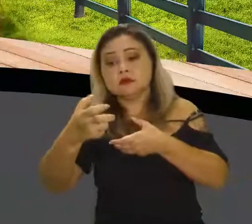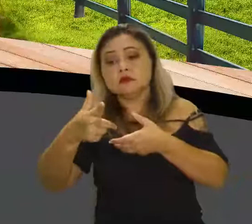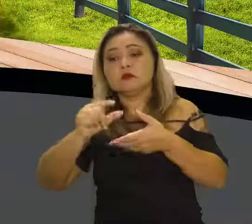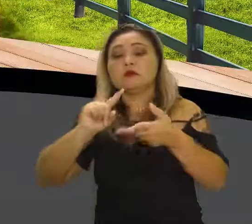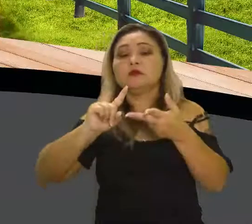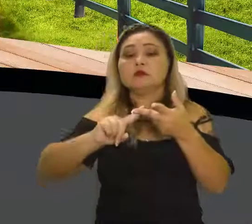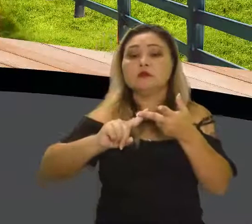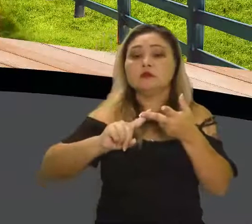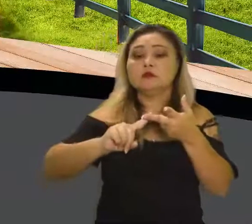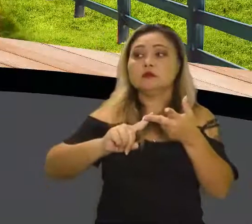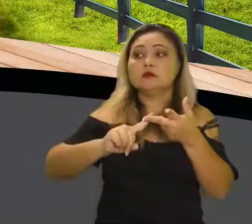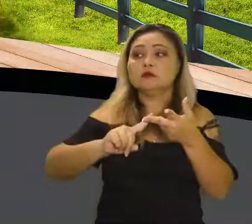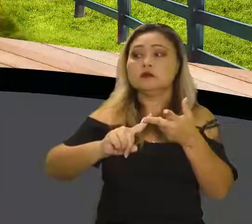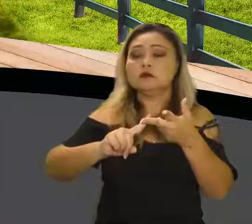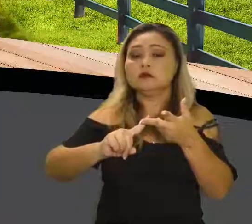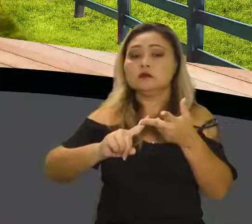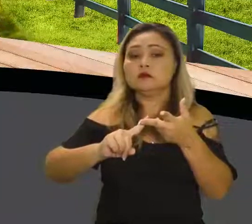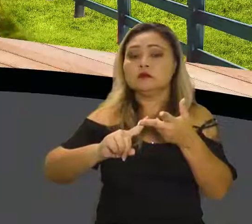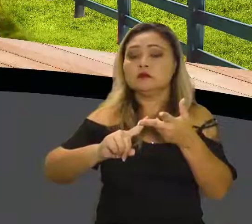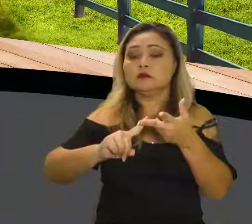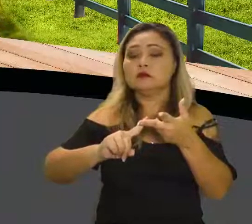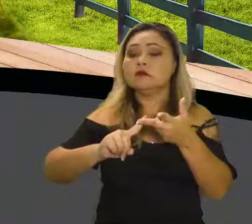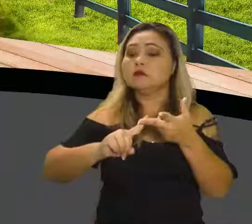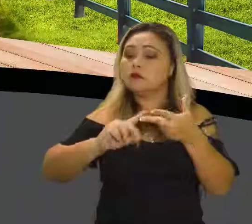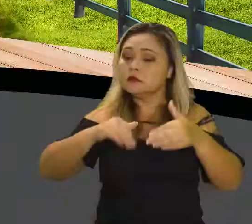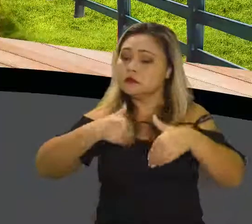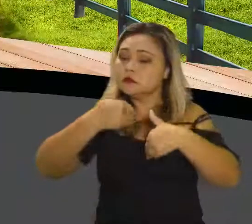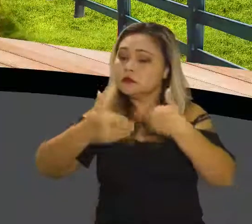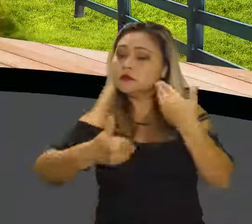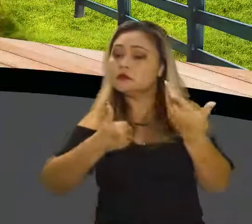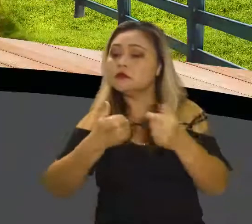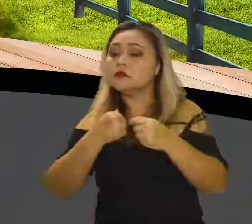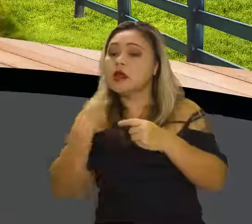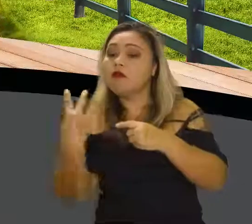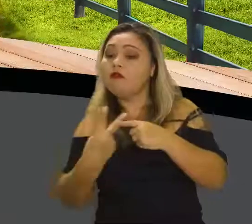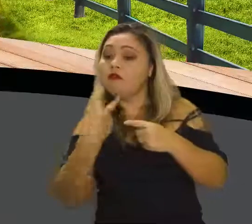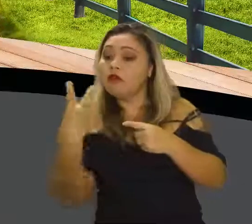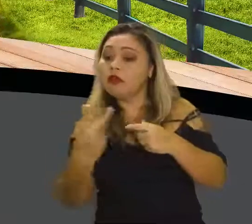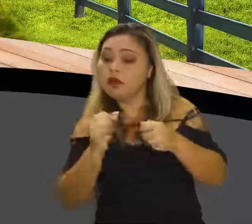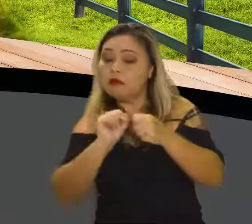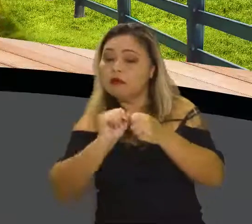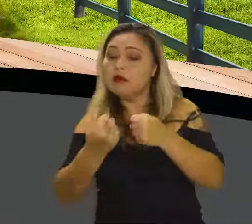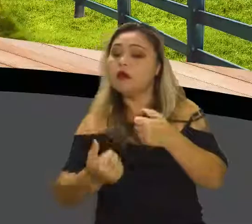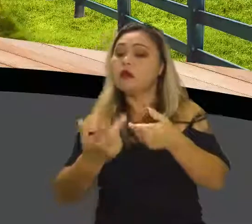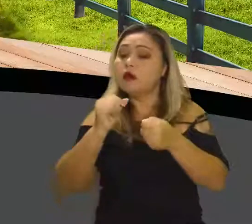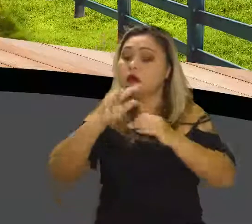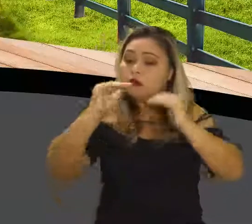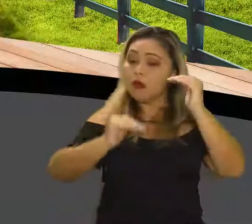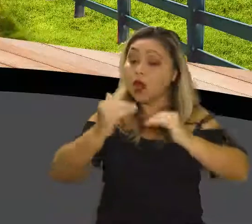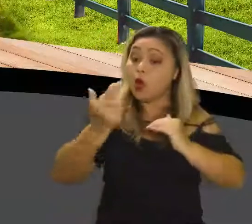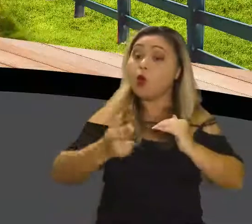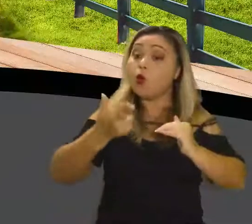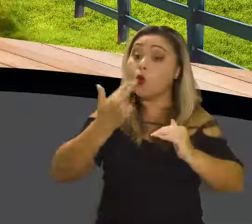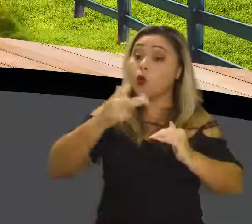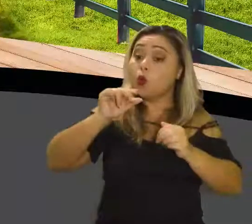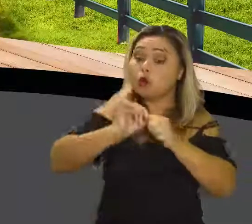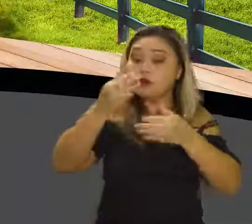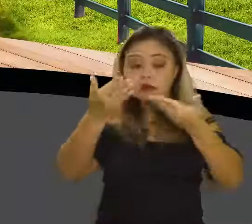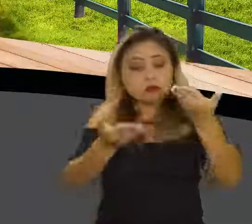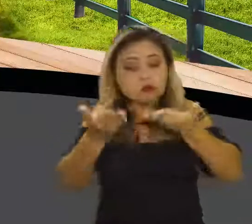vacinação, envolve processos de vitamina com a nutrição balanceada e também